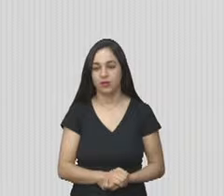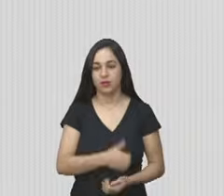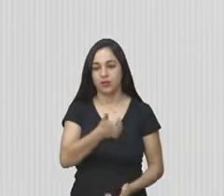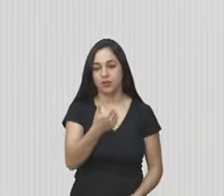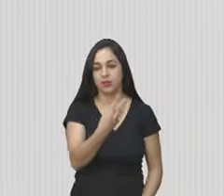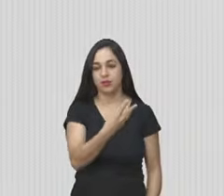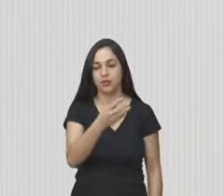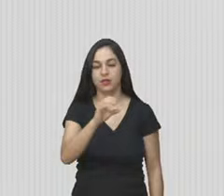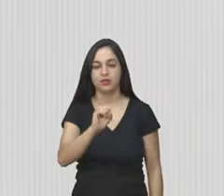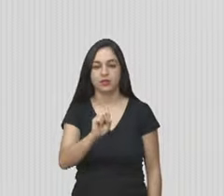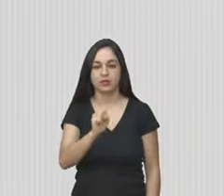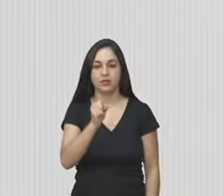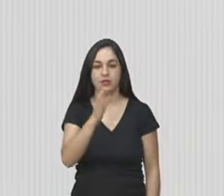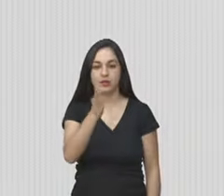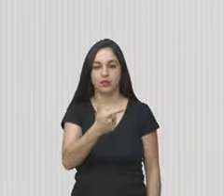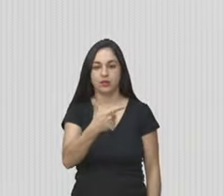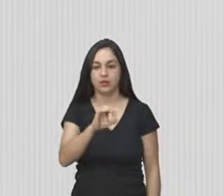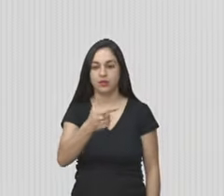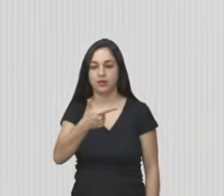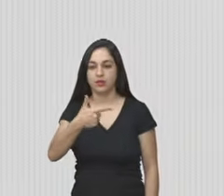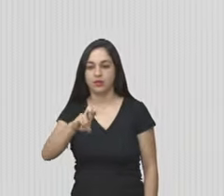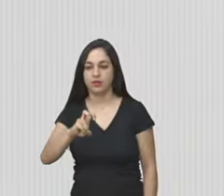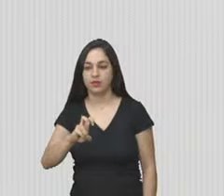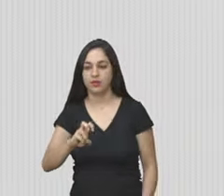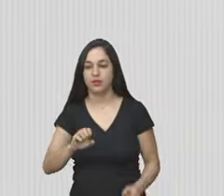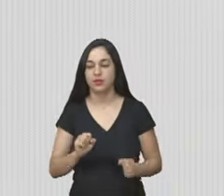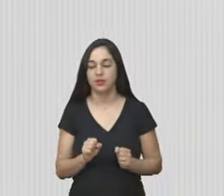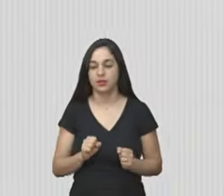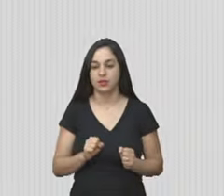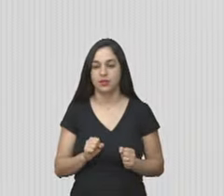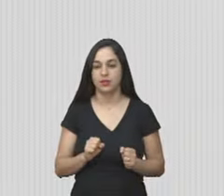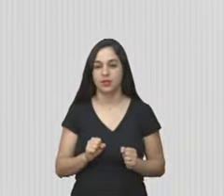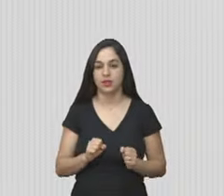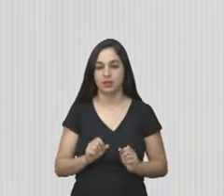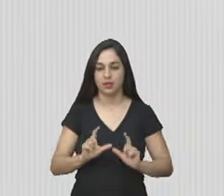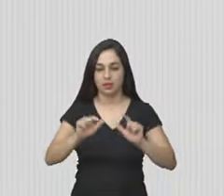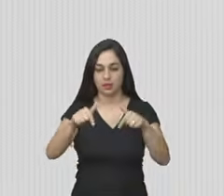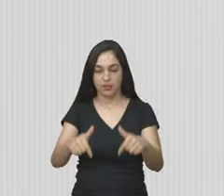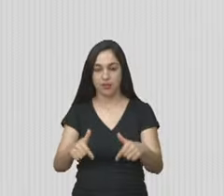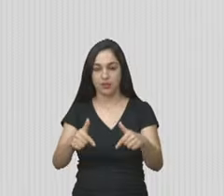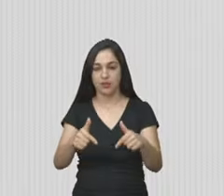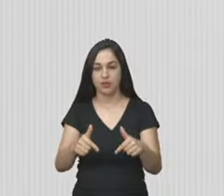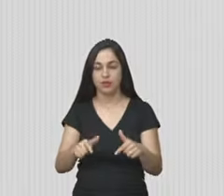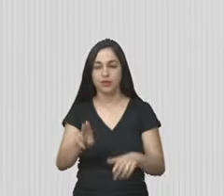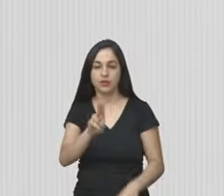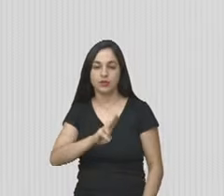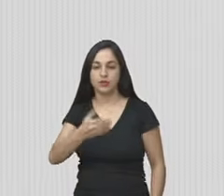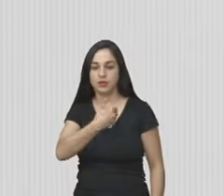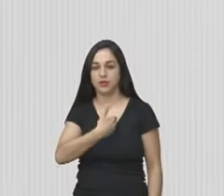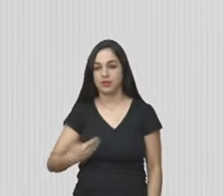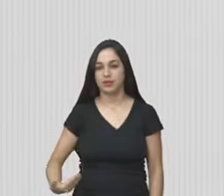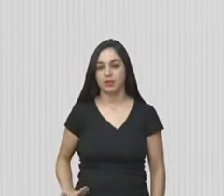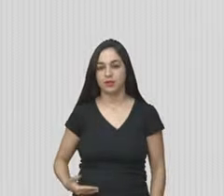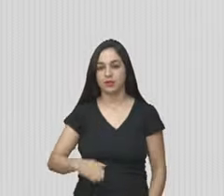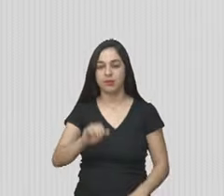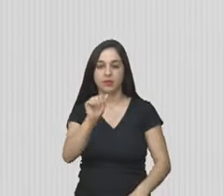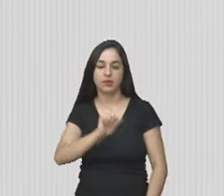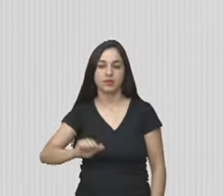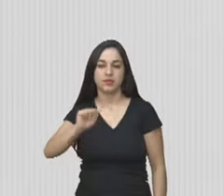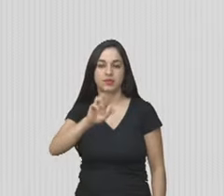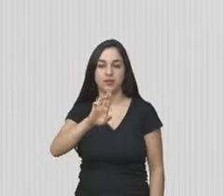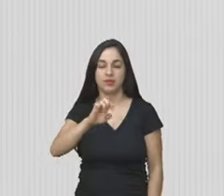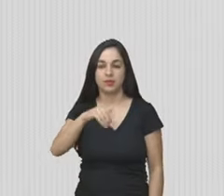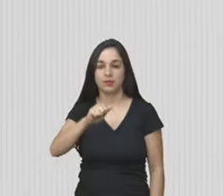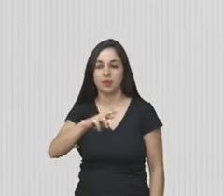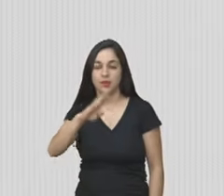138/2025 declara utilidade pública a Associação Remar do Brasil. Foi